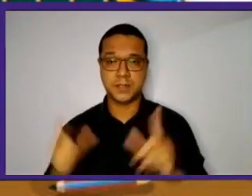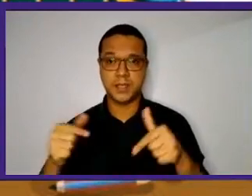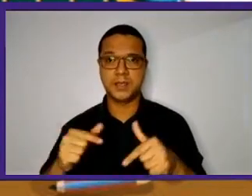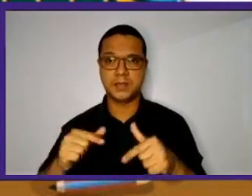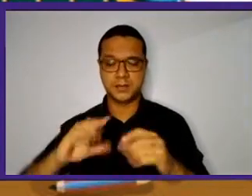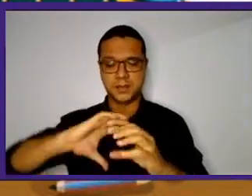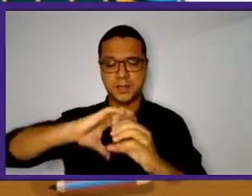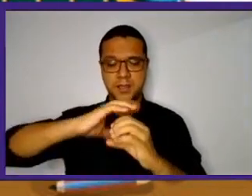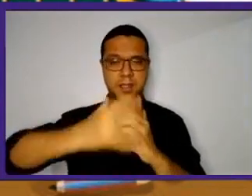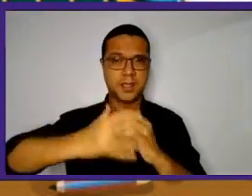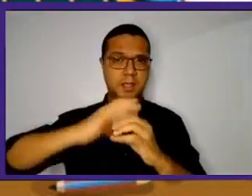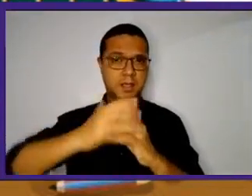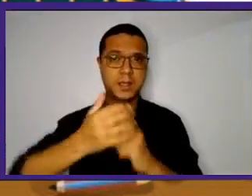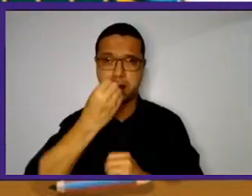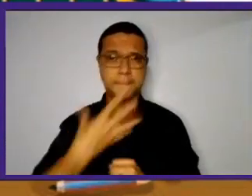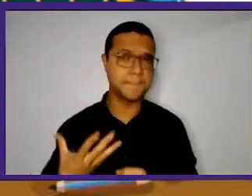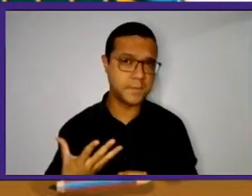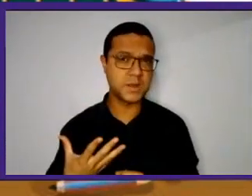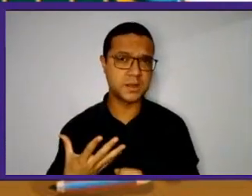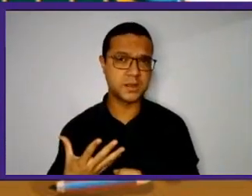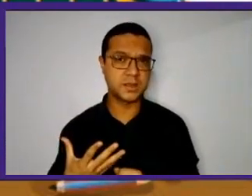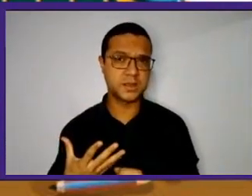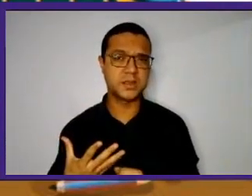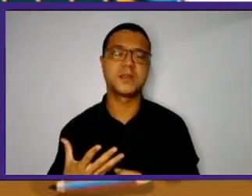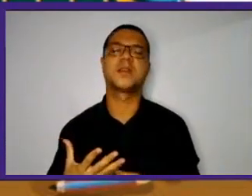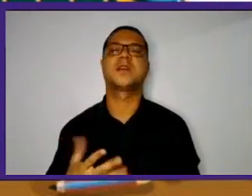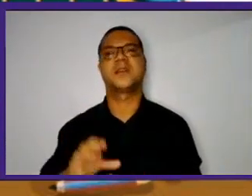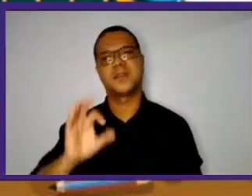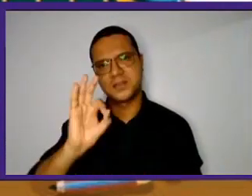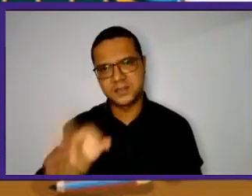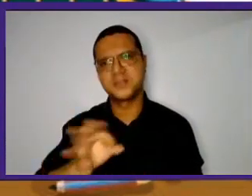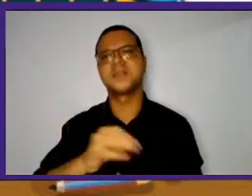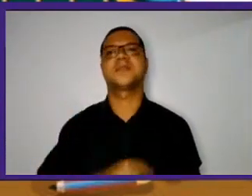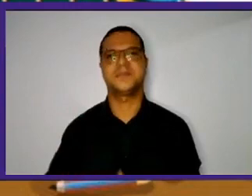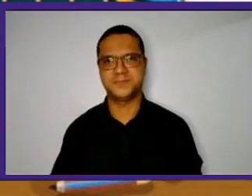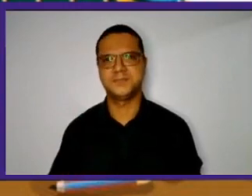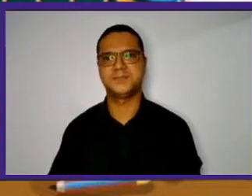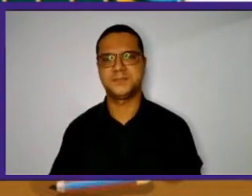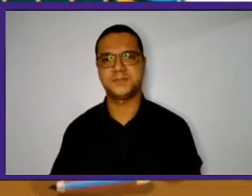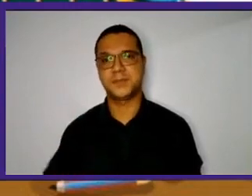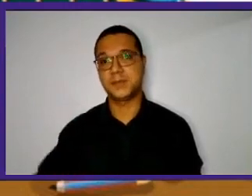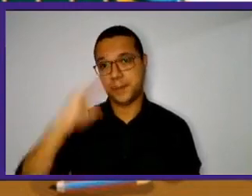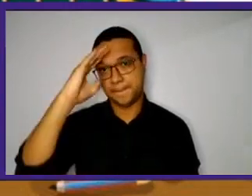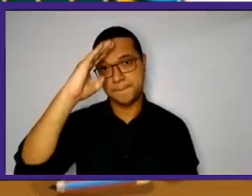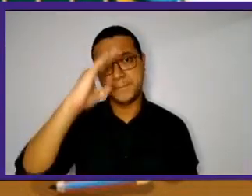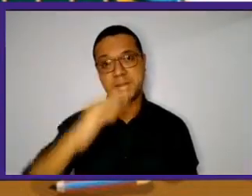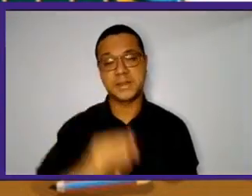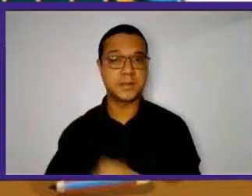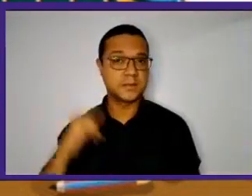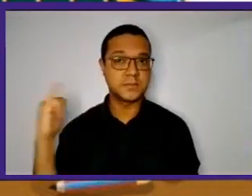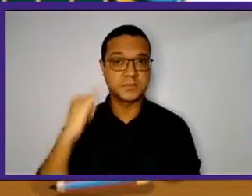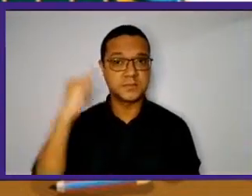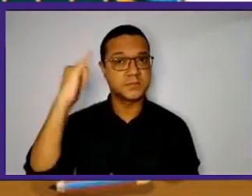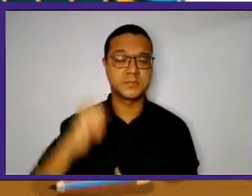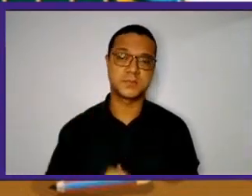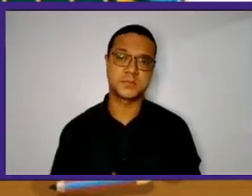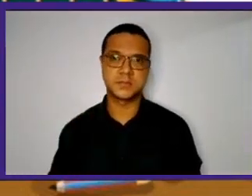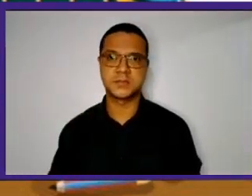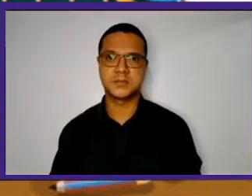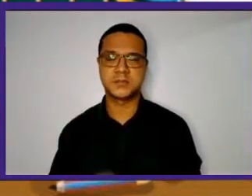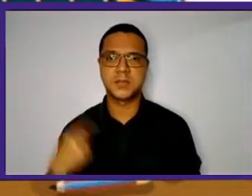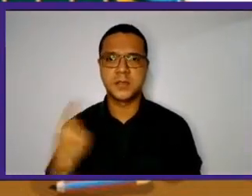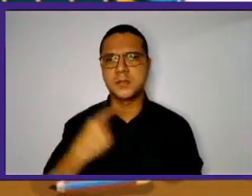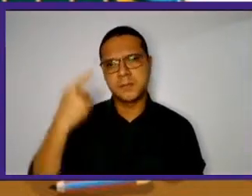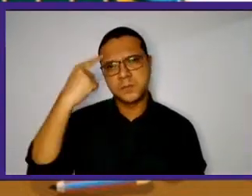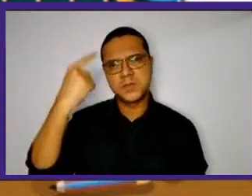Essa camada de ozônio, afinal, ela é boa ou não? Ela é sim, ela é primordial para a nossa vida. Quando a gente muitas